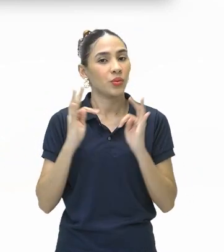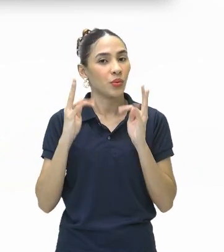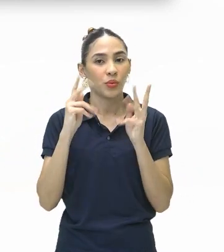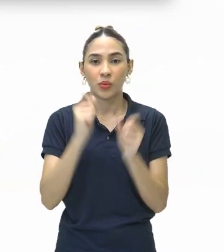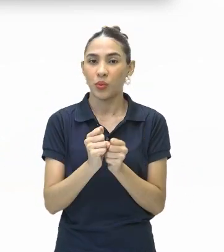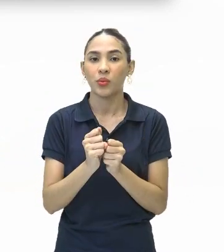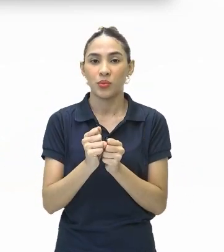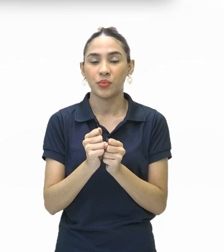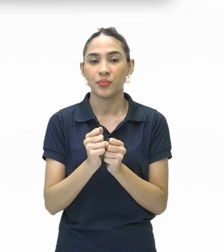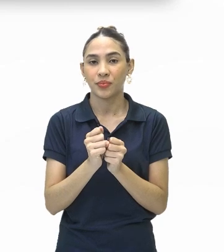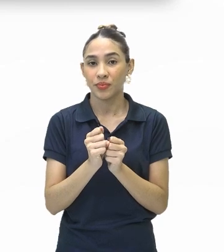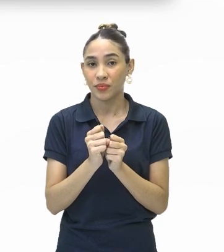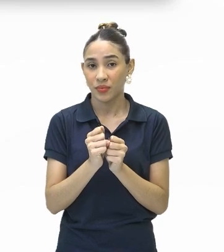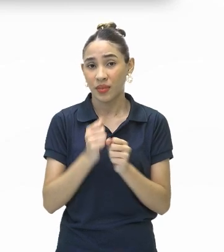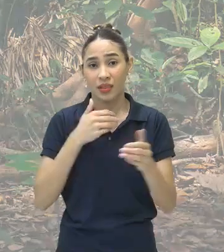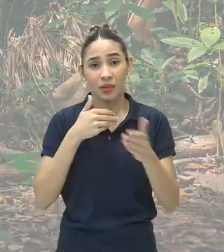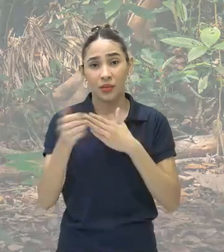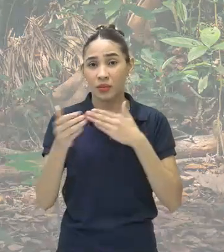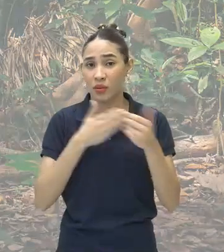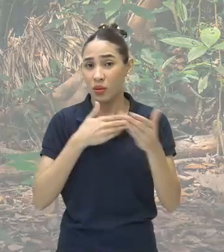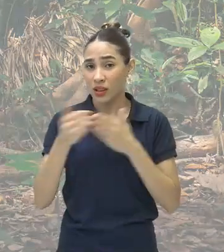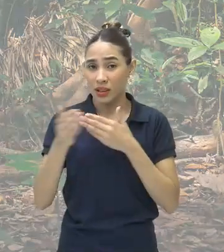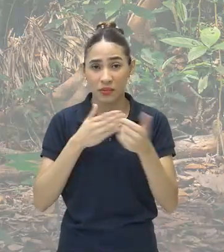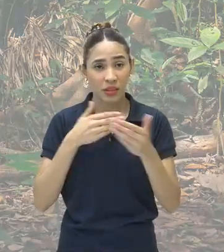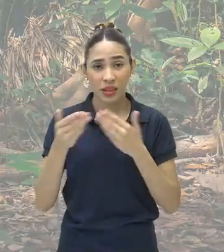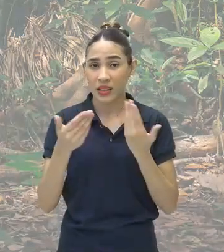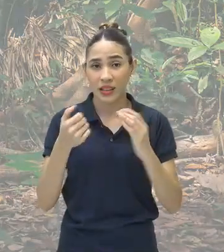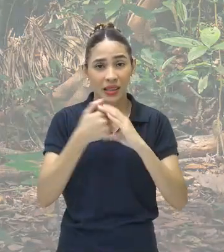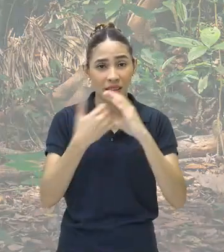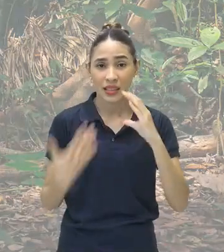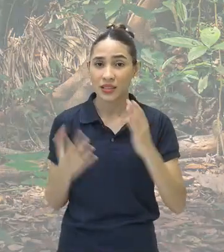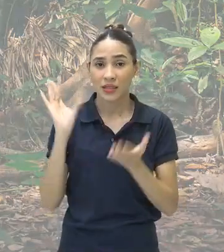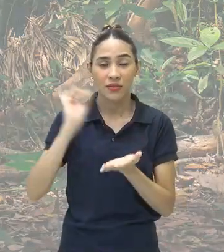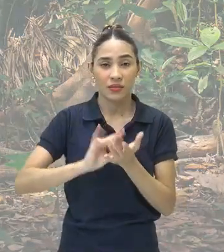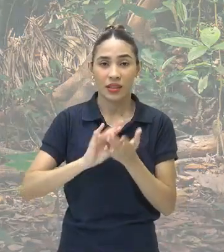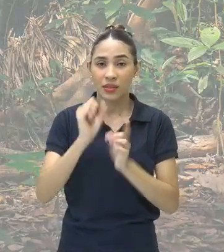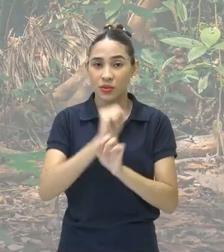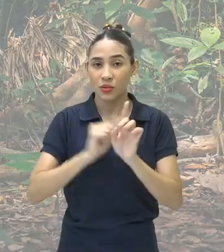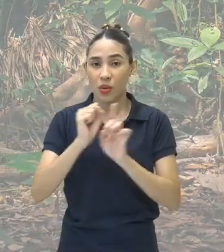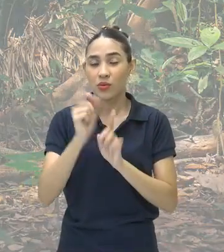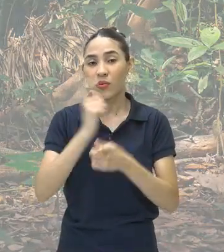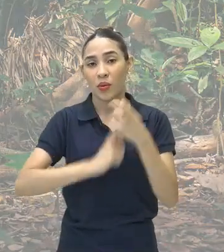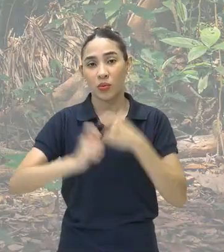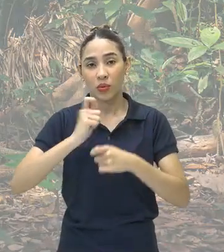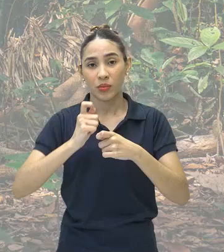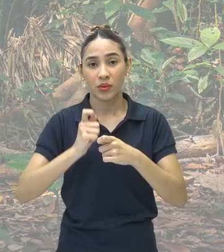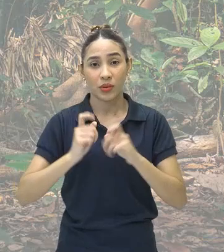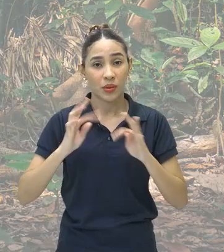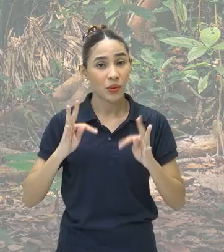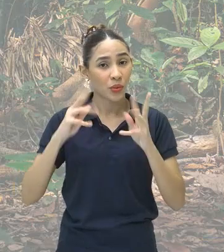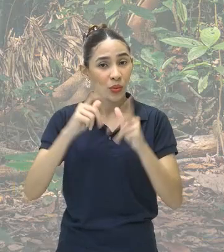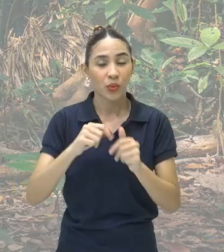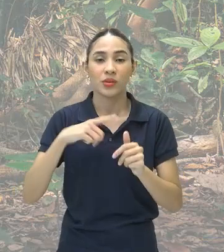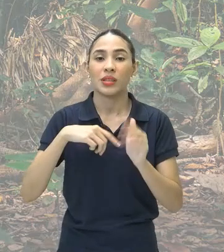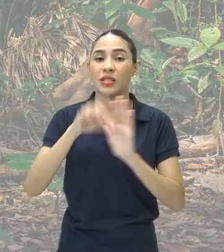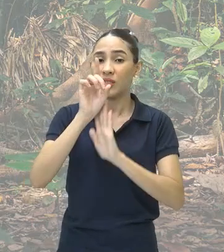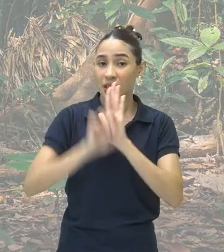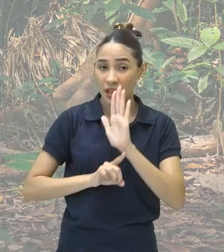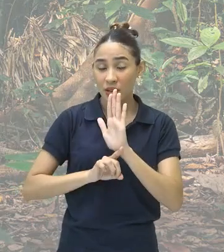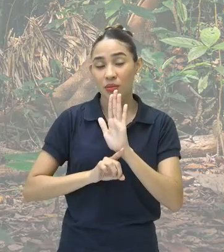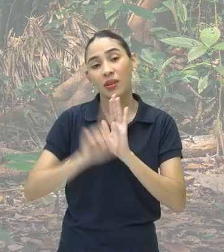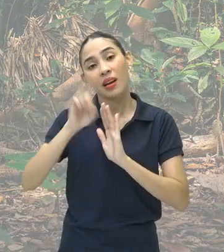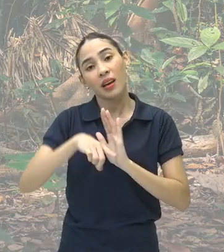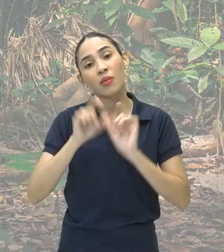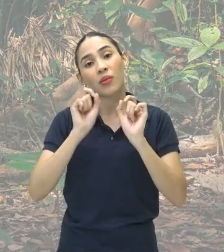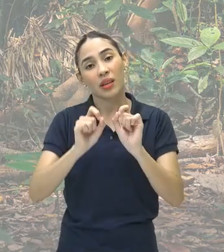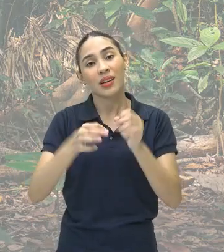para todos, independente da sua realidade socioeconômica. Todos têm direito. Isso